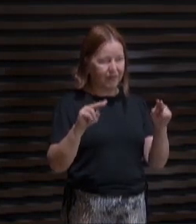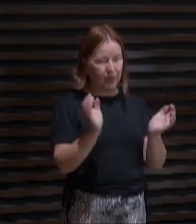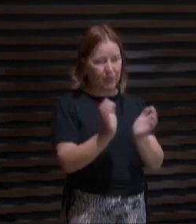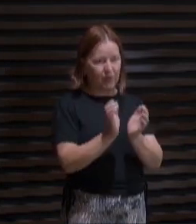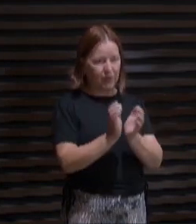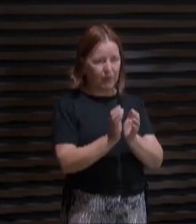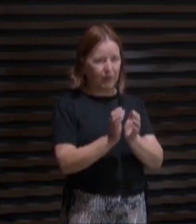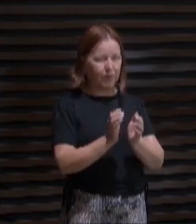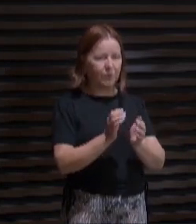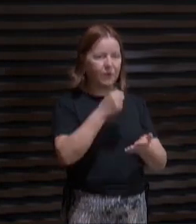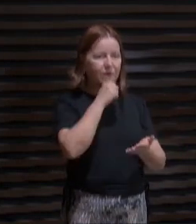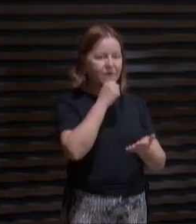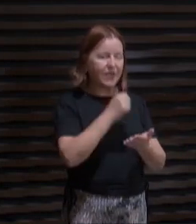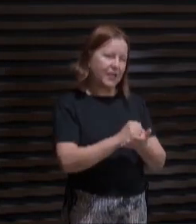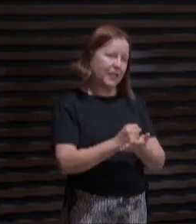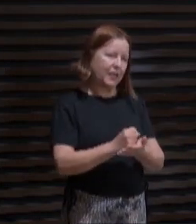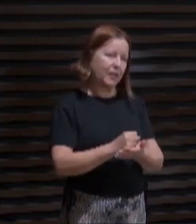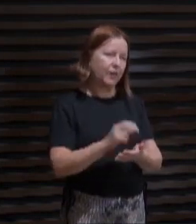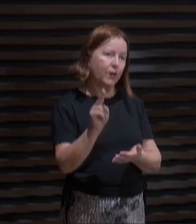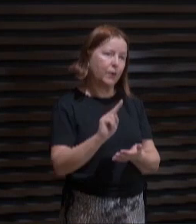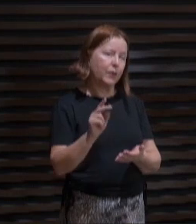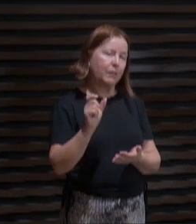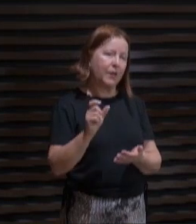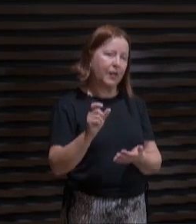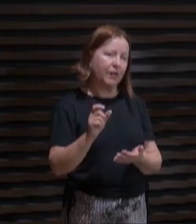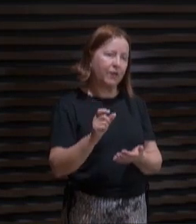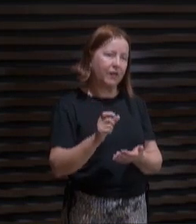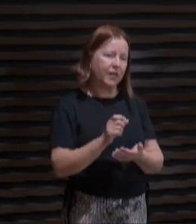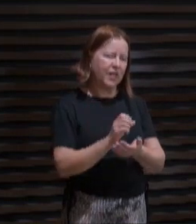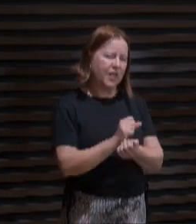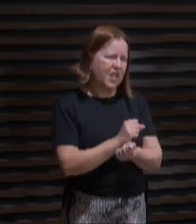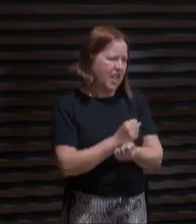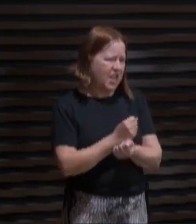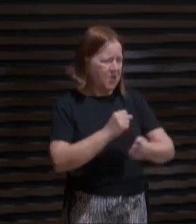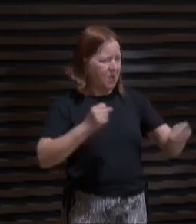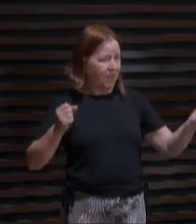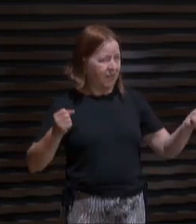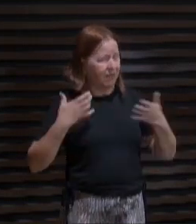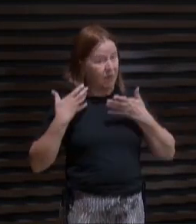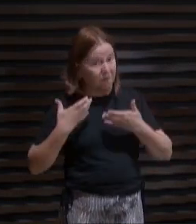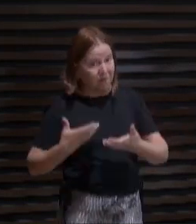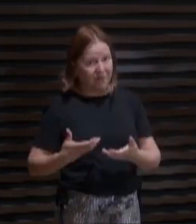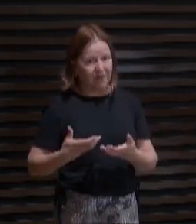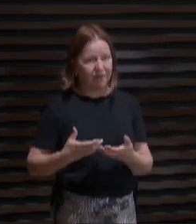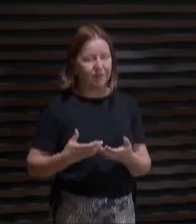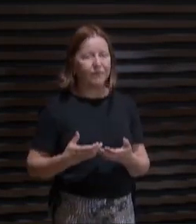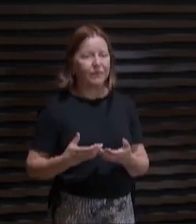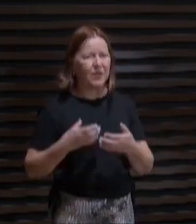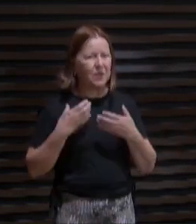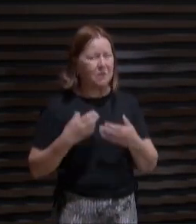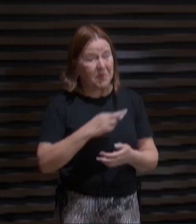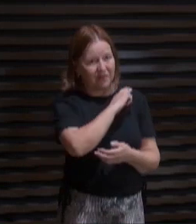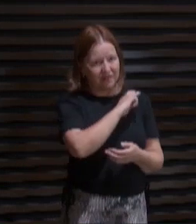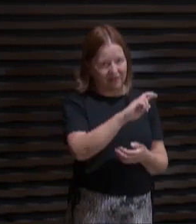Velho Testamento, e ele usa uma palavra desembaraçando-nos do peso, o peso da